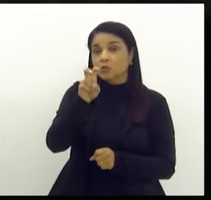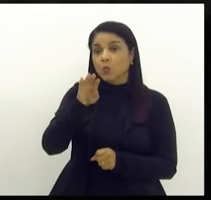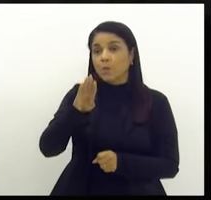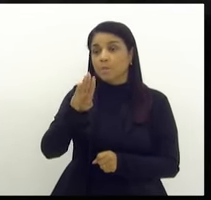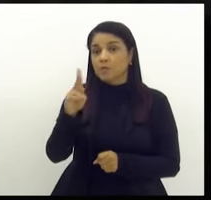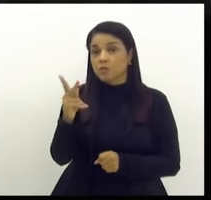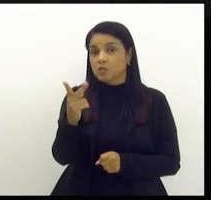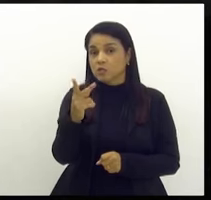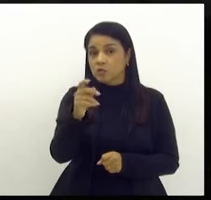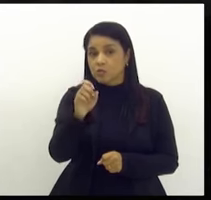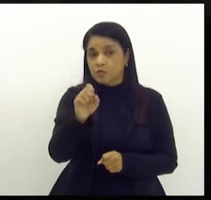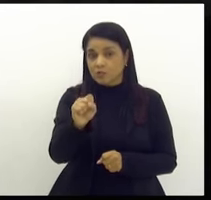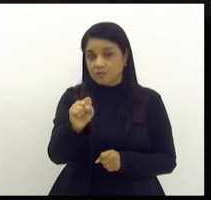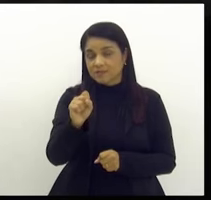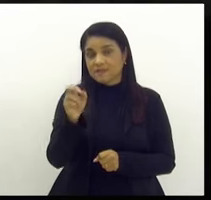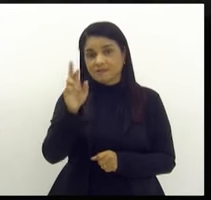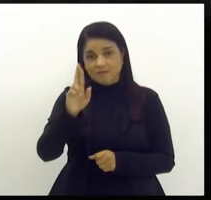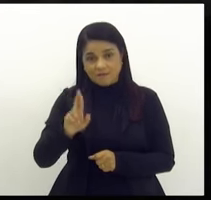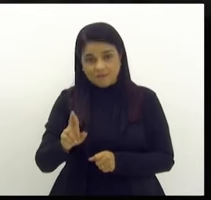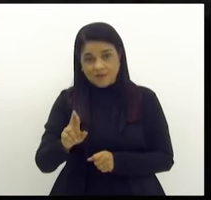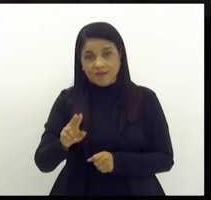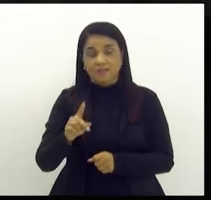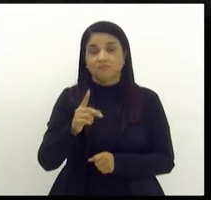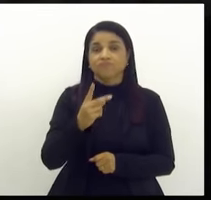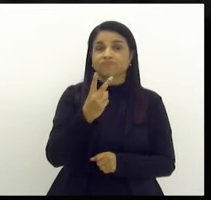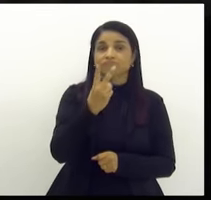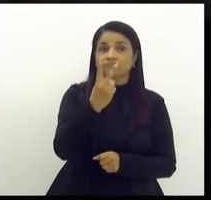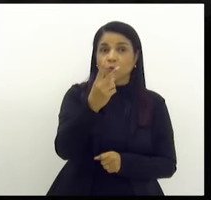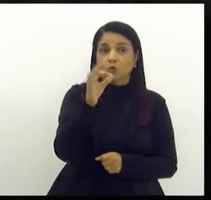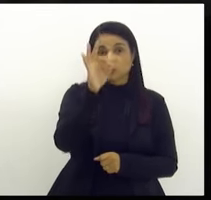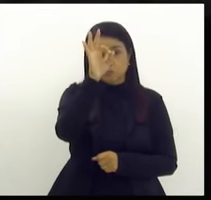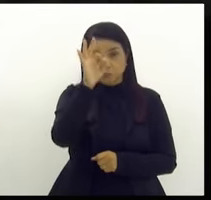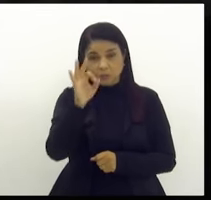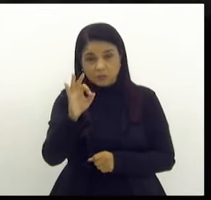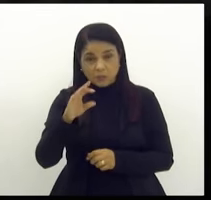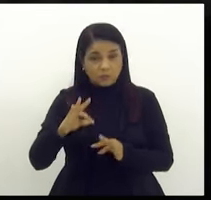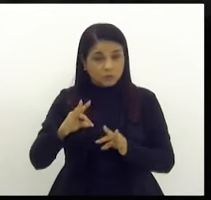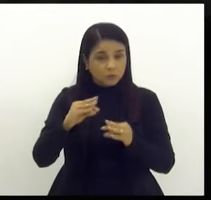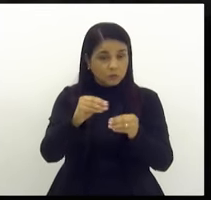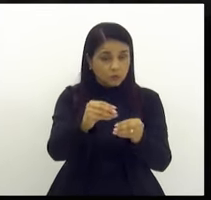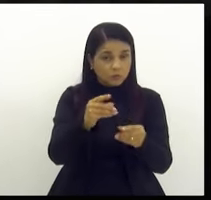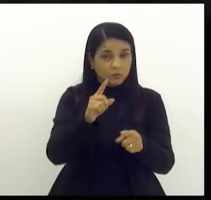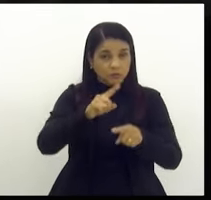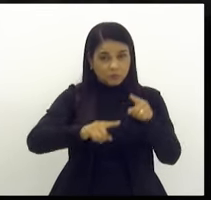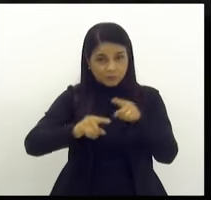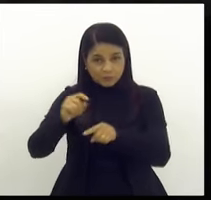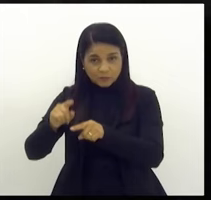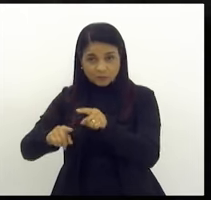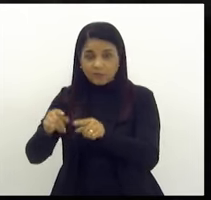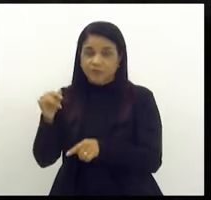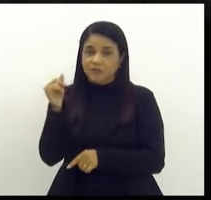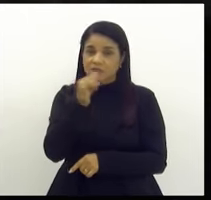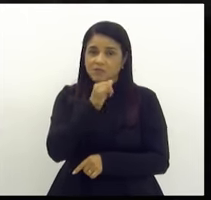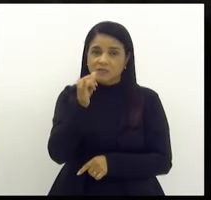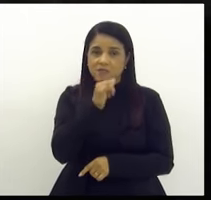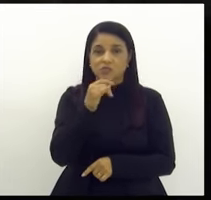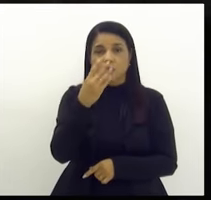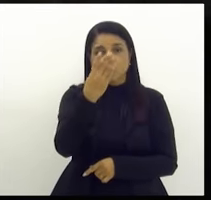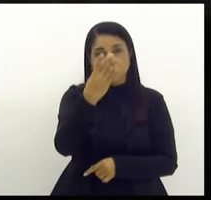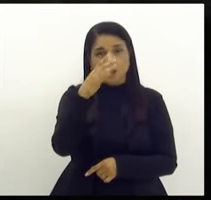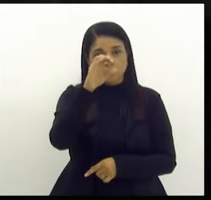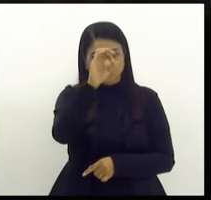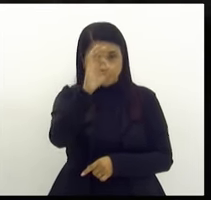deais que é uma sobre alíquota de 2% em ca de todos os produtos e 4% em energia telecomunicações